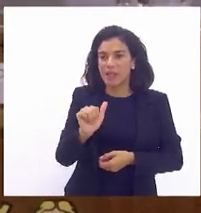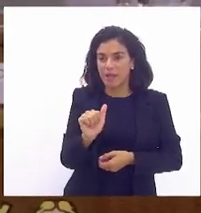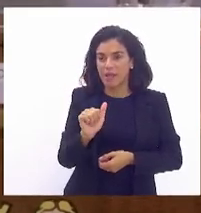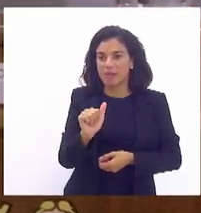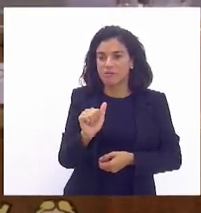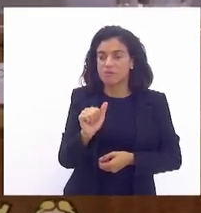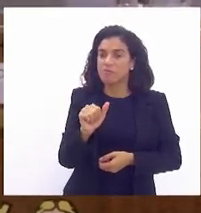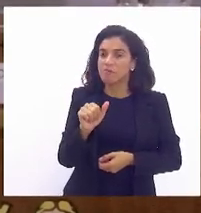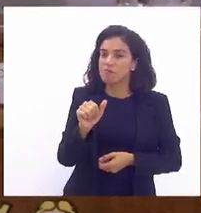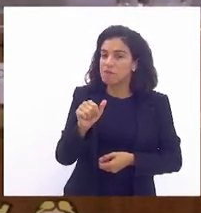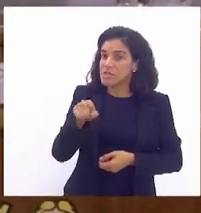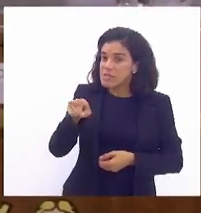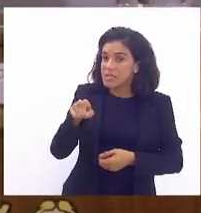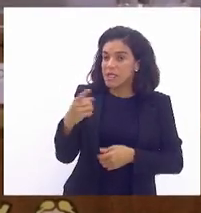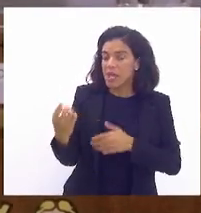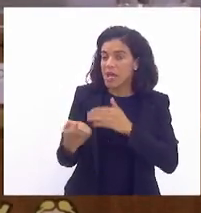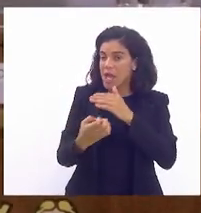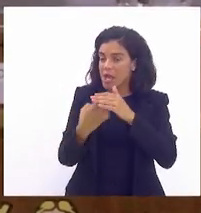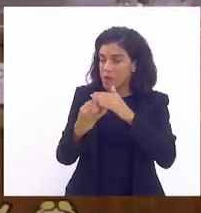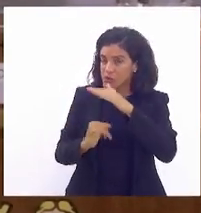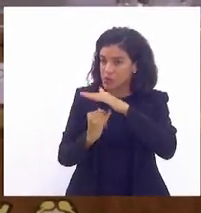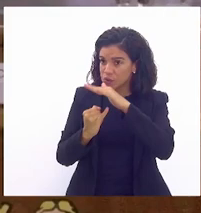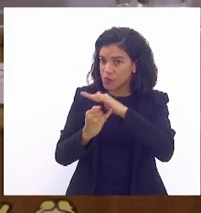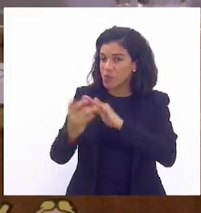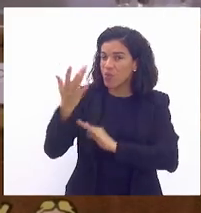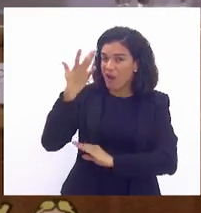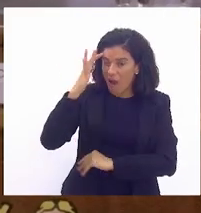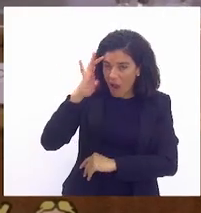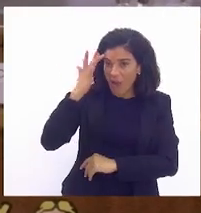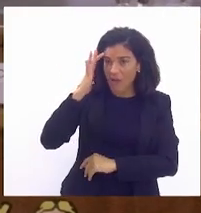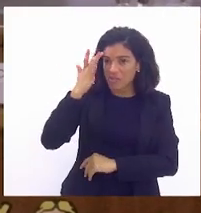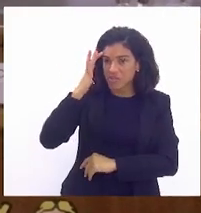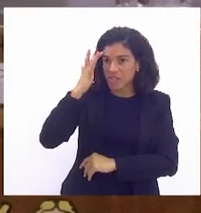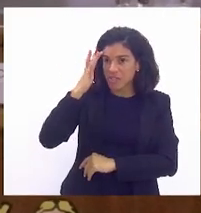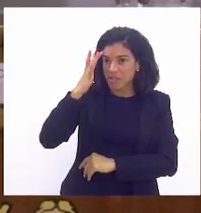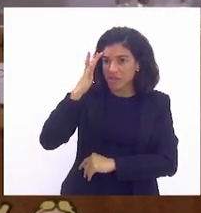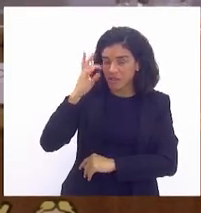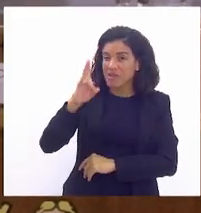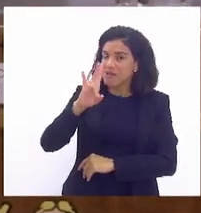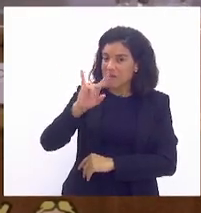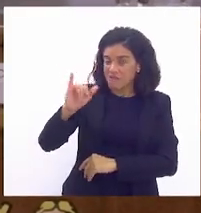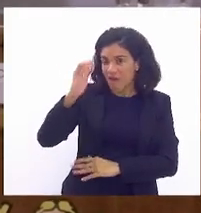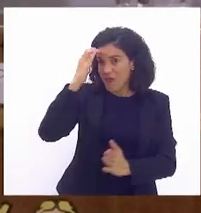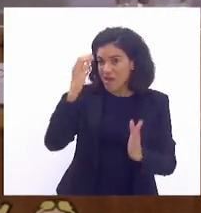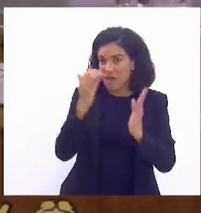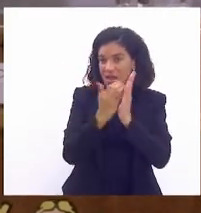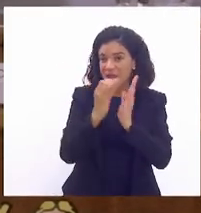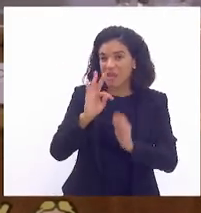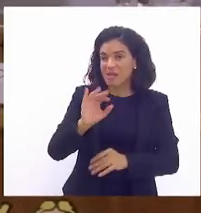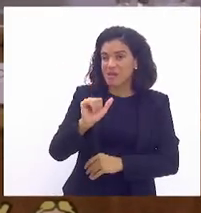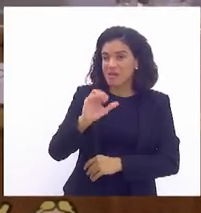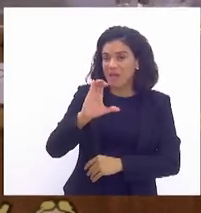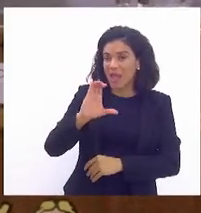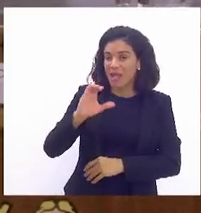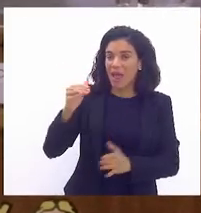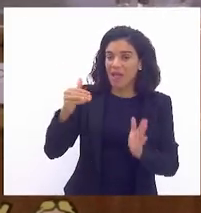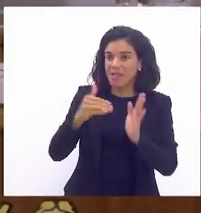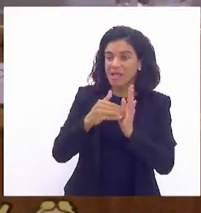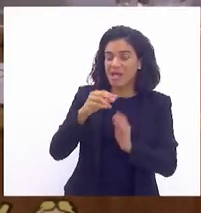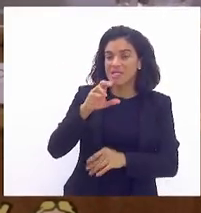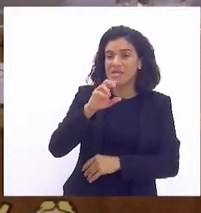se vocês realmente acham que vai cumprir o TAC até setembro